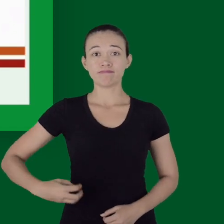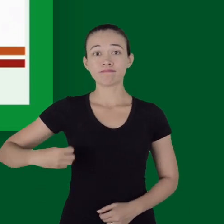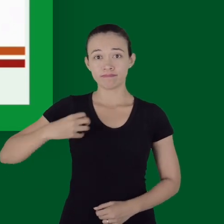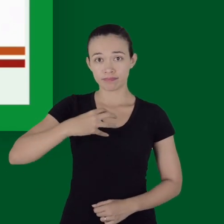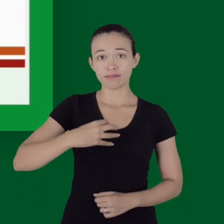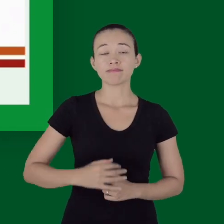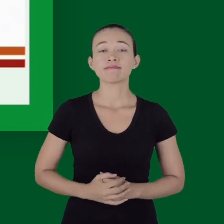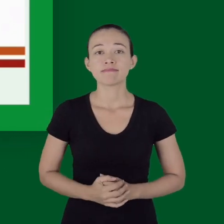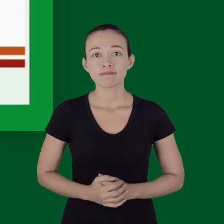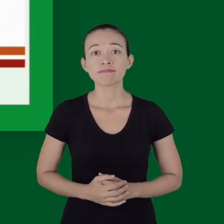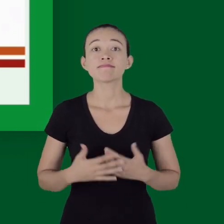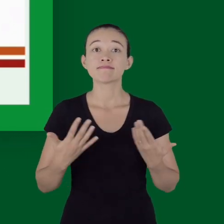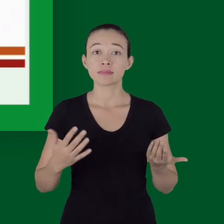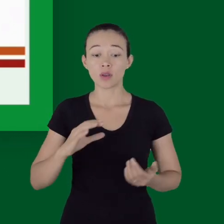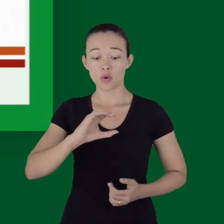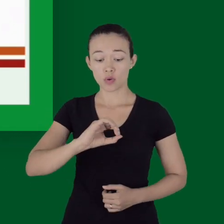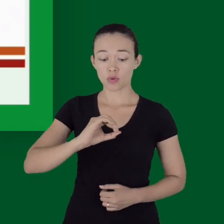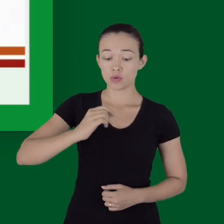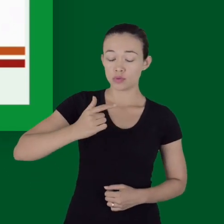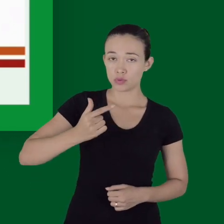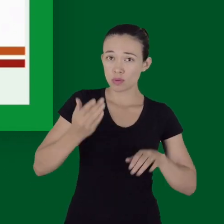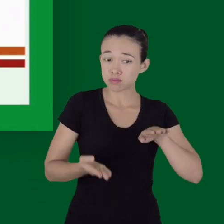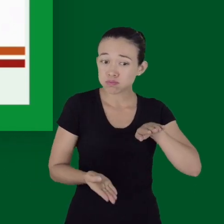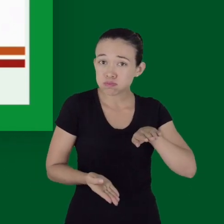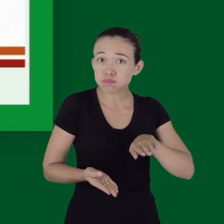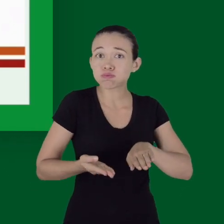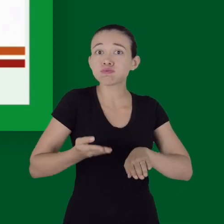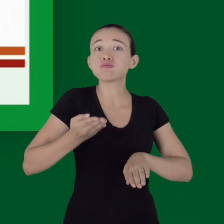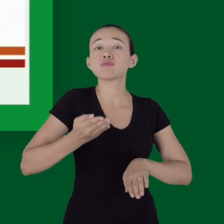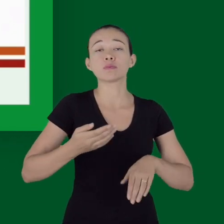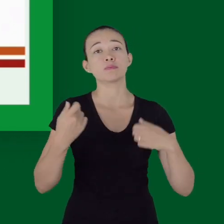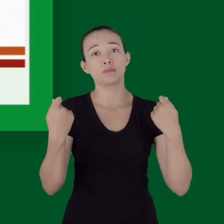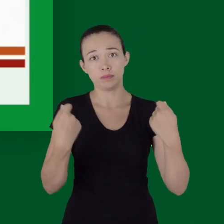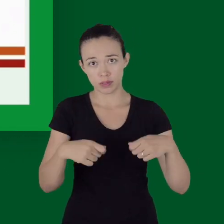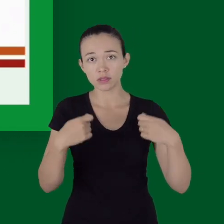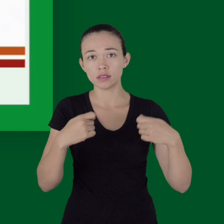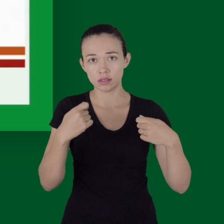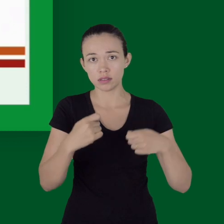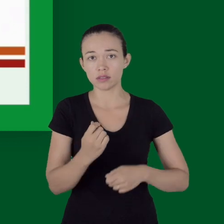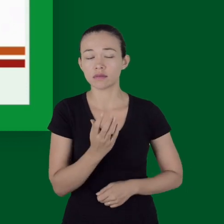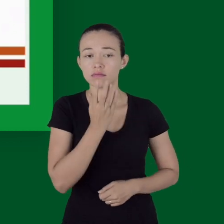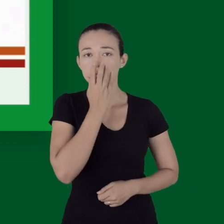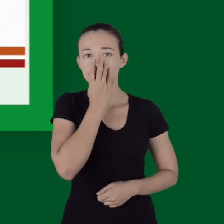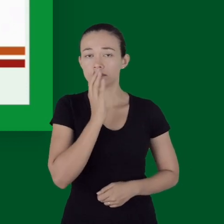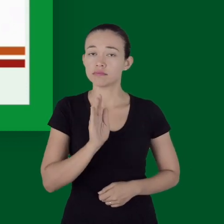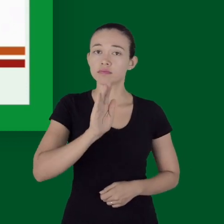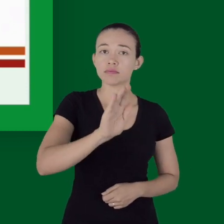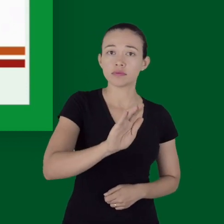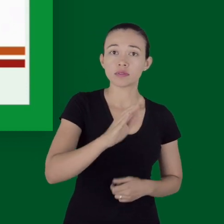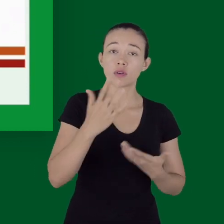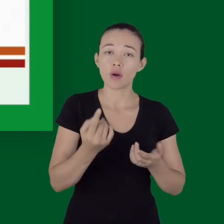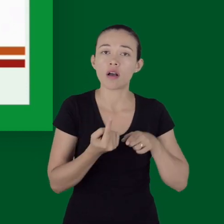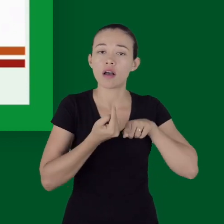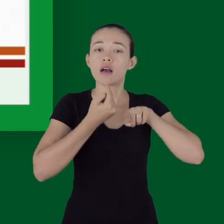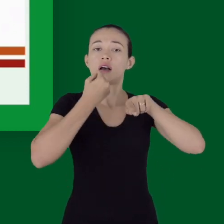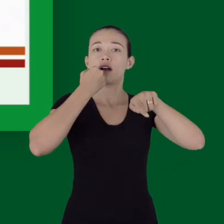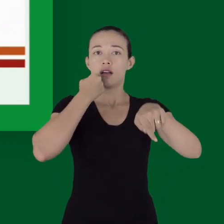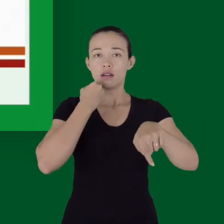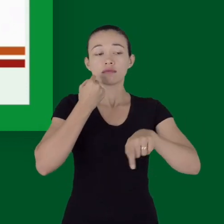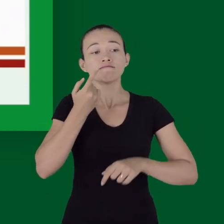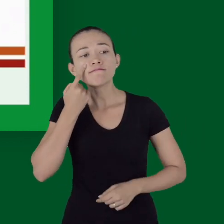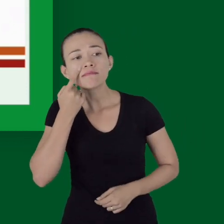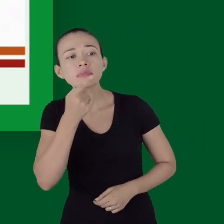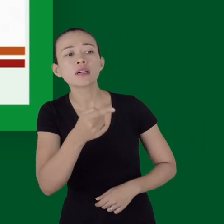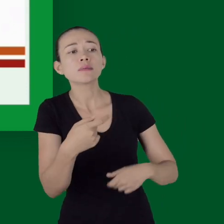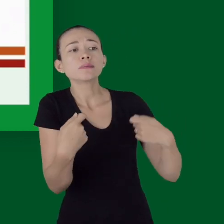já precisa de uma oxigenoterapia de alto fluxo por máscara facial ou via aérea avançada, dependendo da gravidade do paciente. E aqui